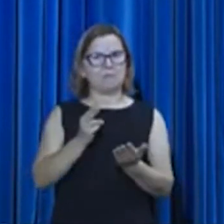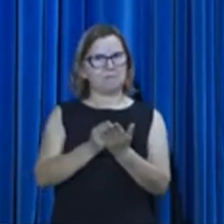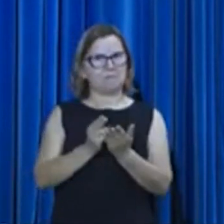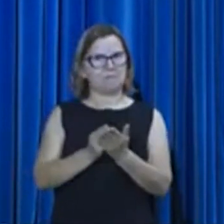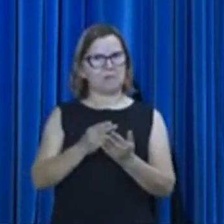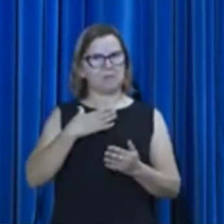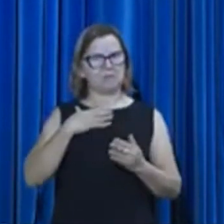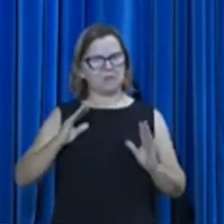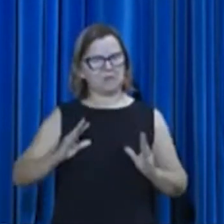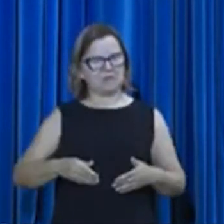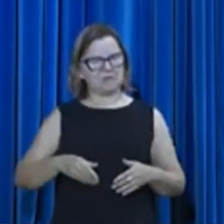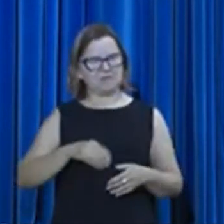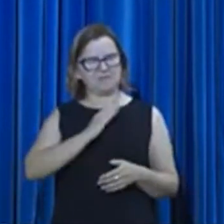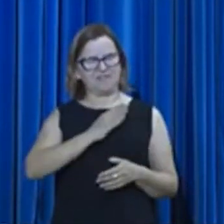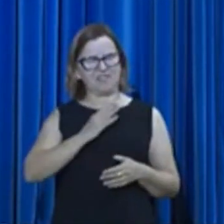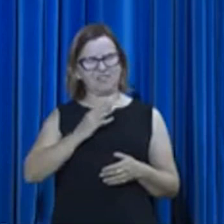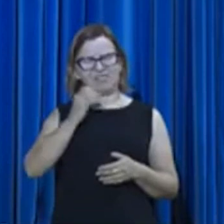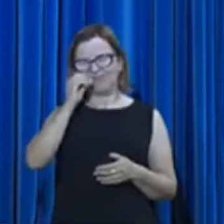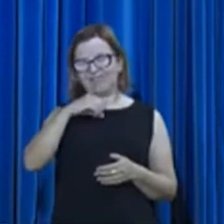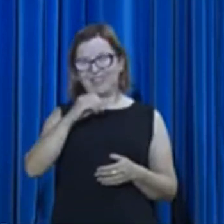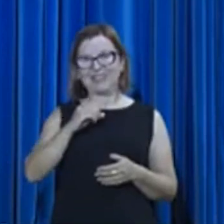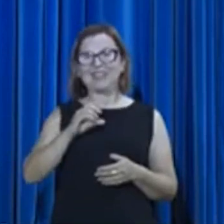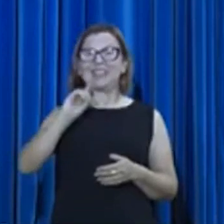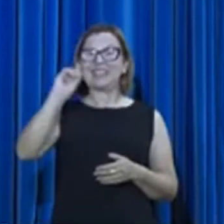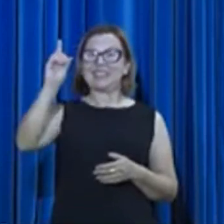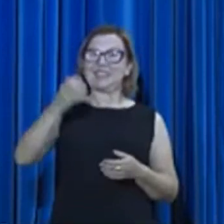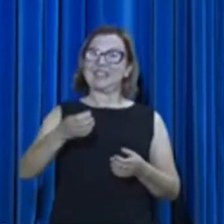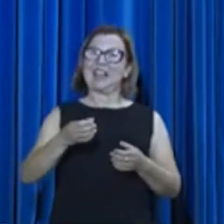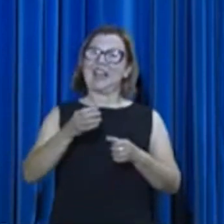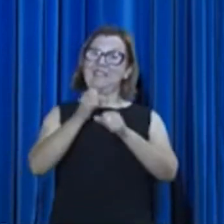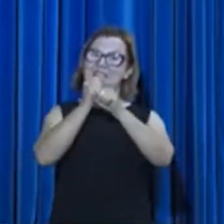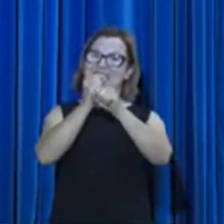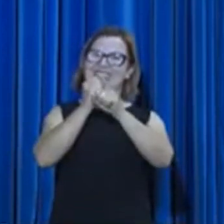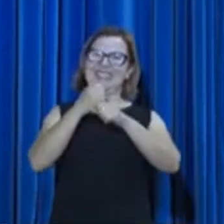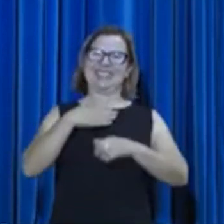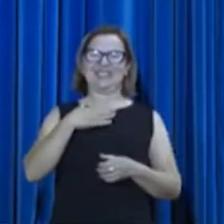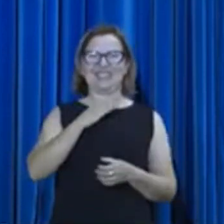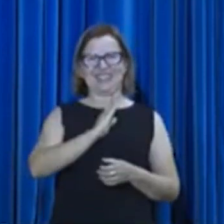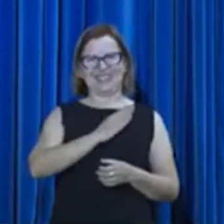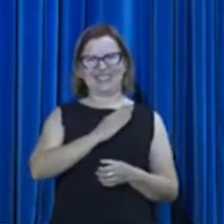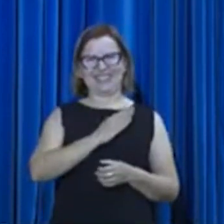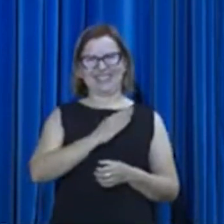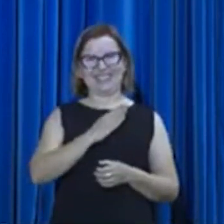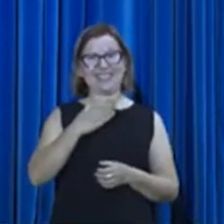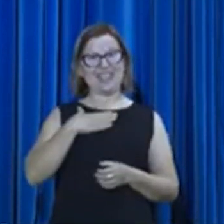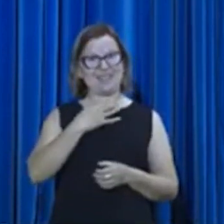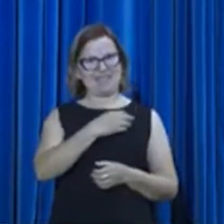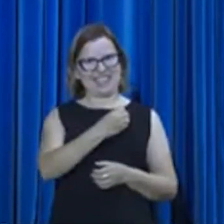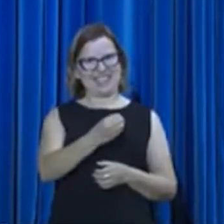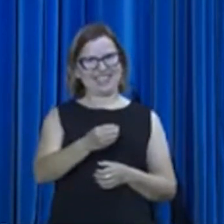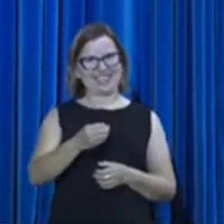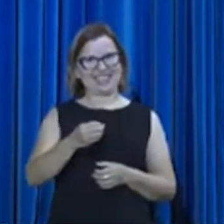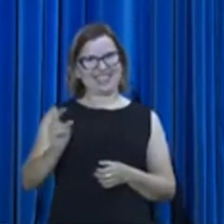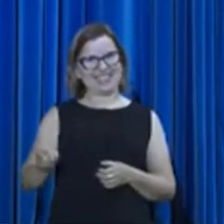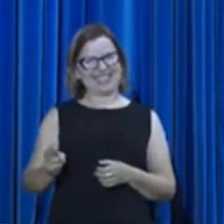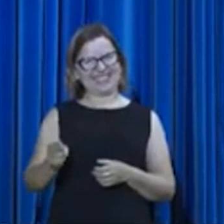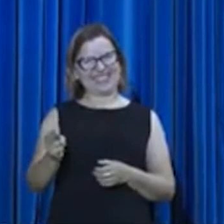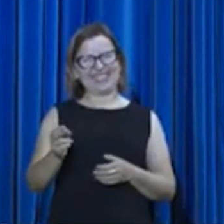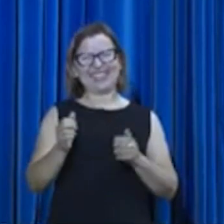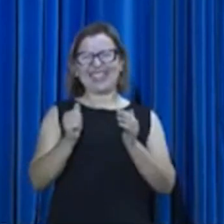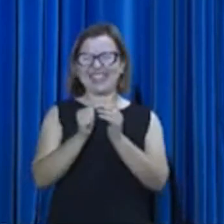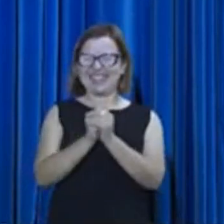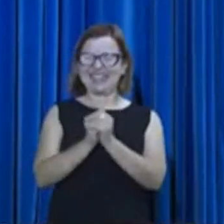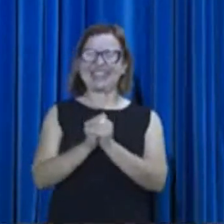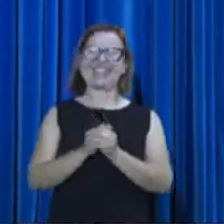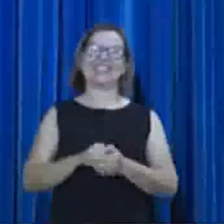coração desfaleçam, Deus é a fortaleza do meu coração e a minha herança para sempre.